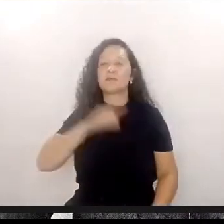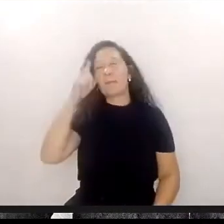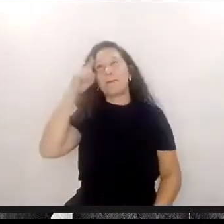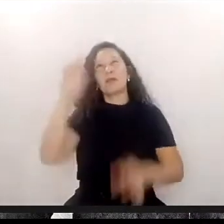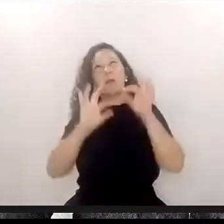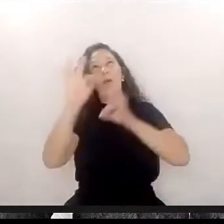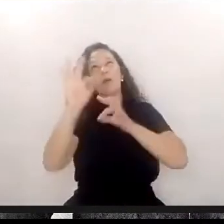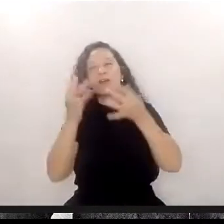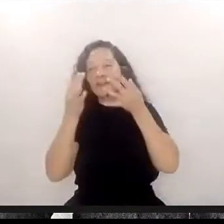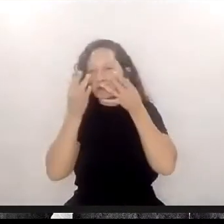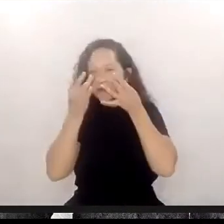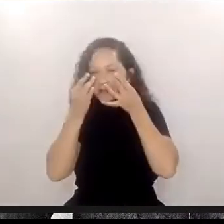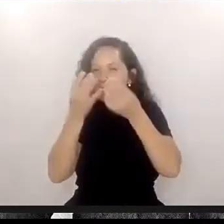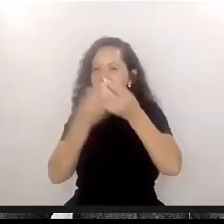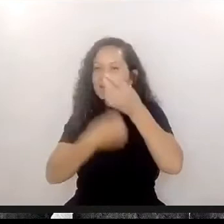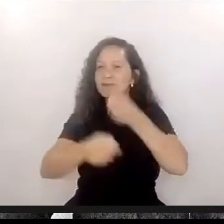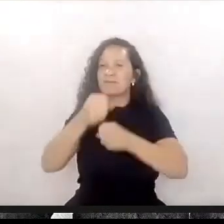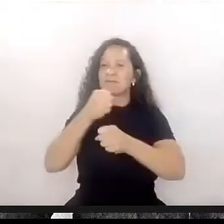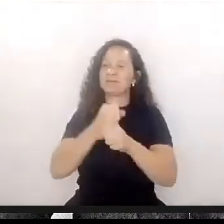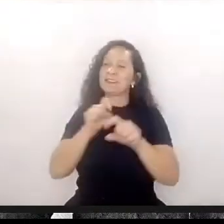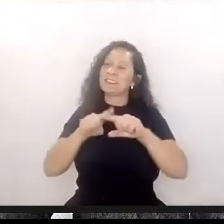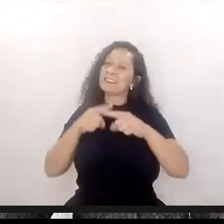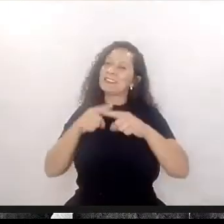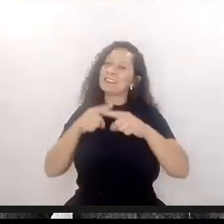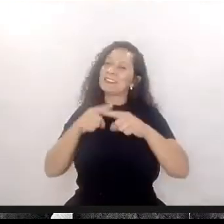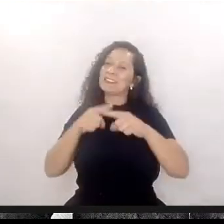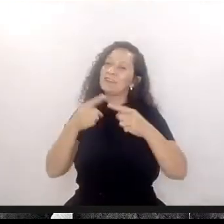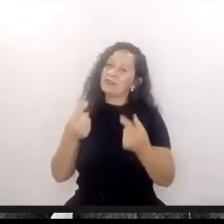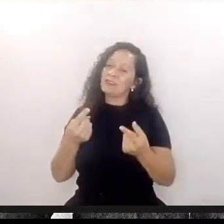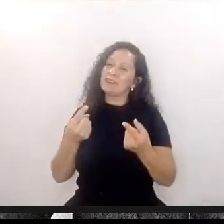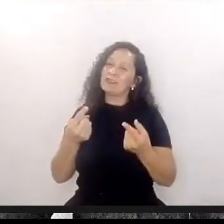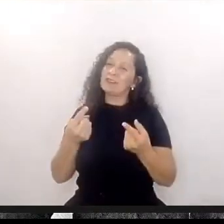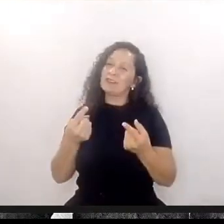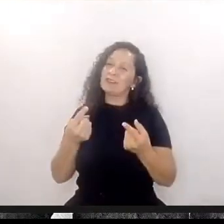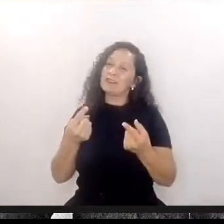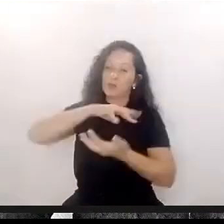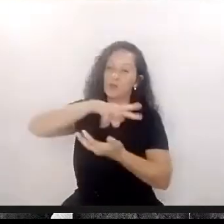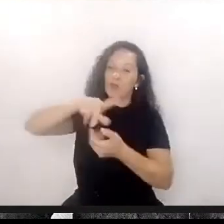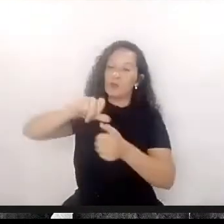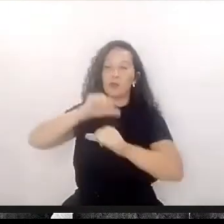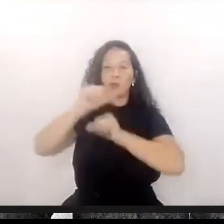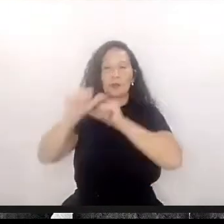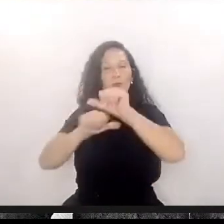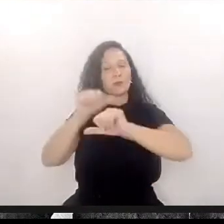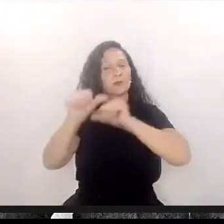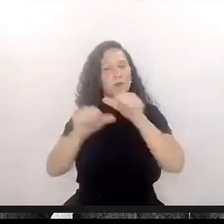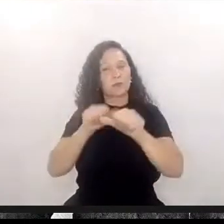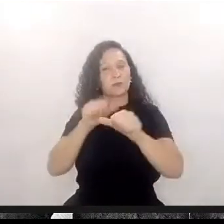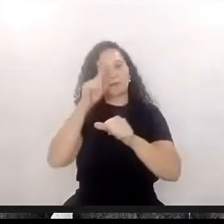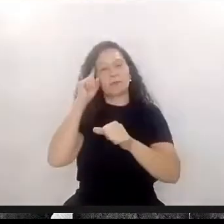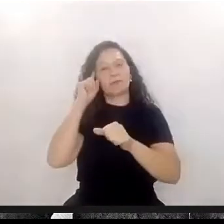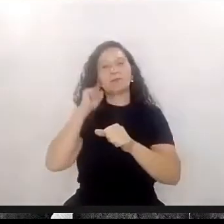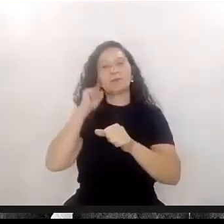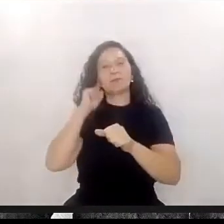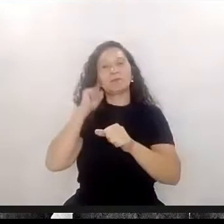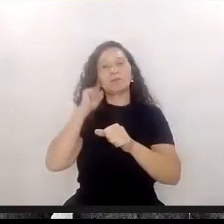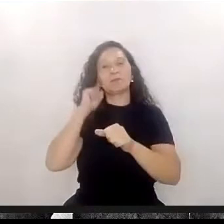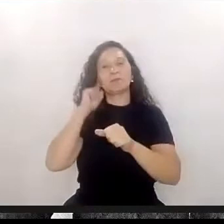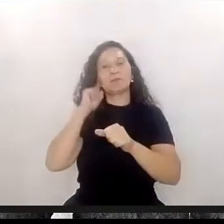passado, e por conta do mundo ter mudado, a gente acaba ficando preso no Zoom de